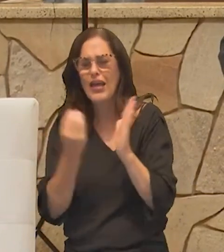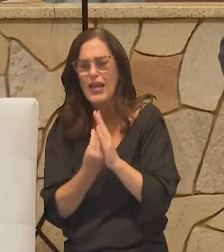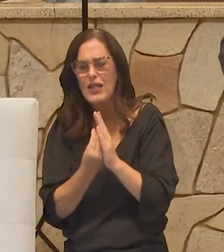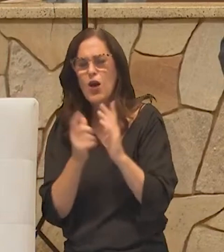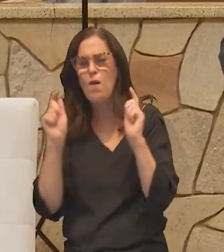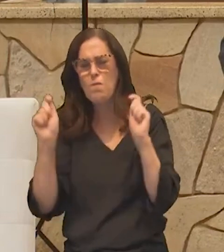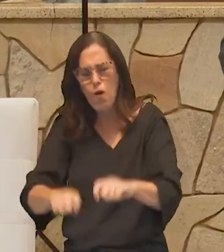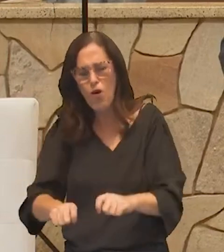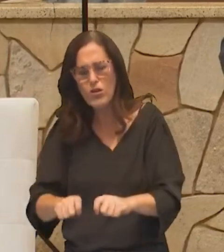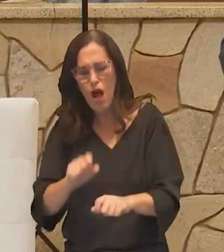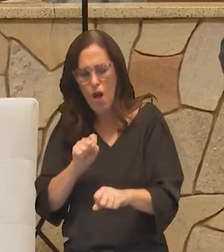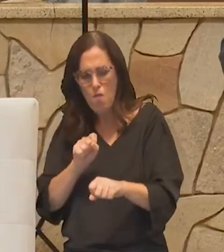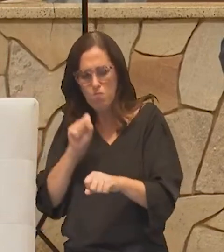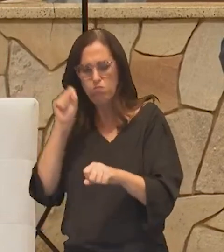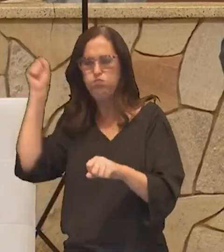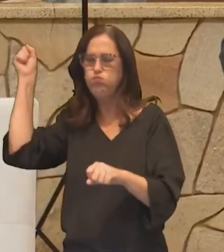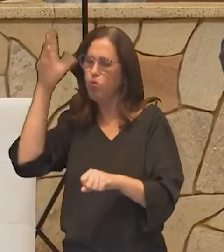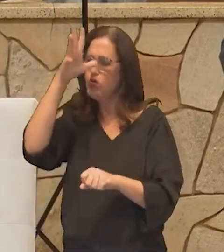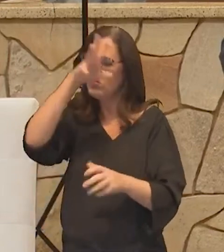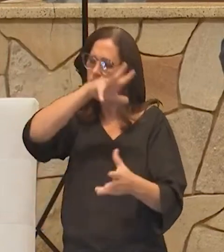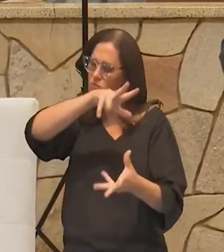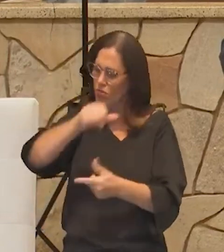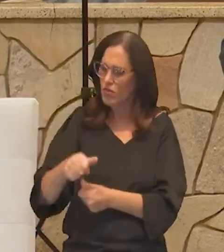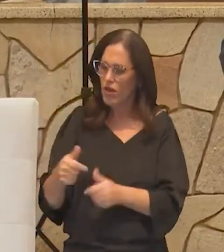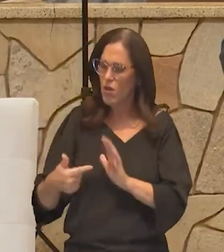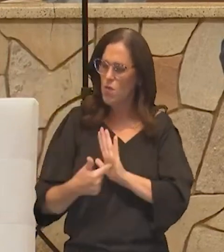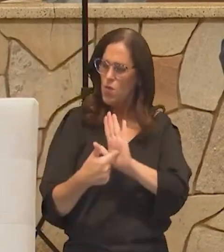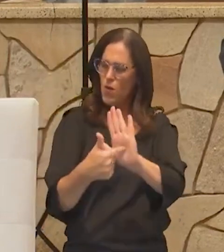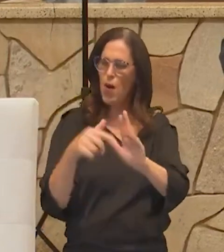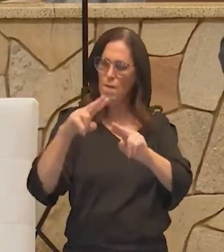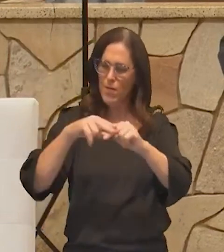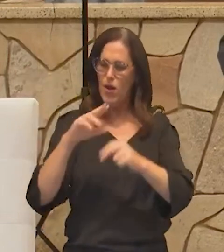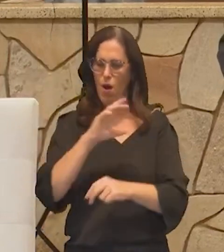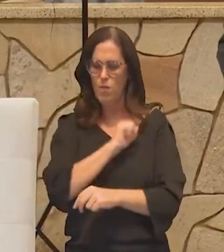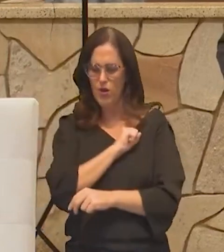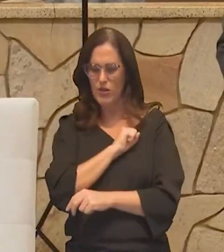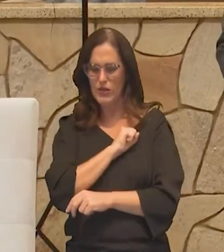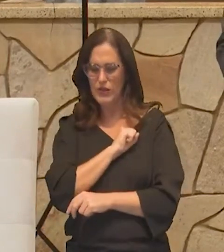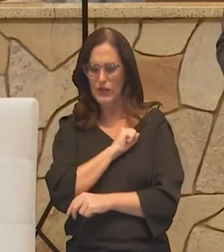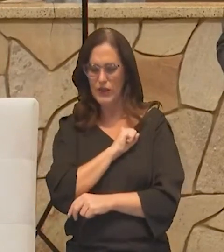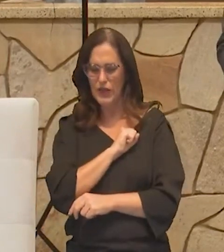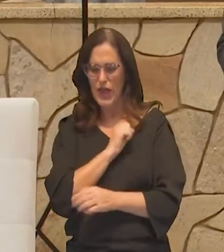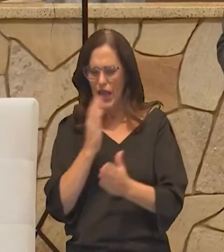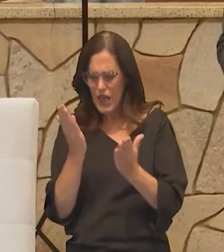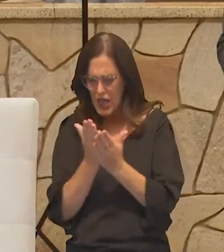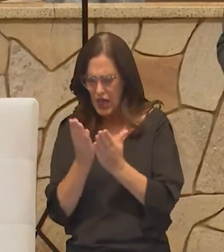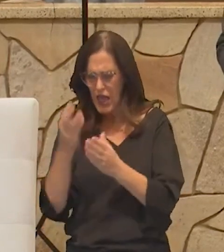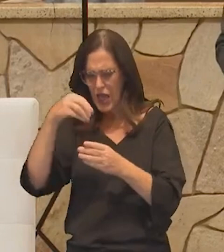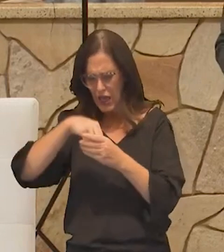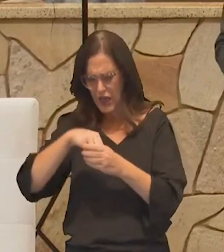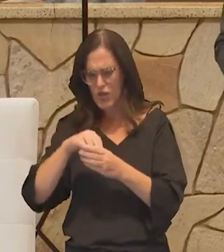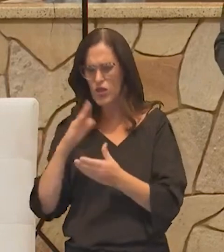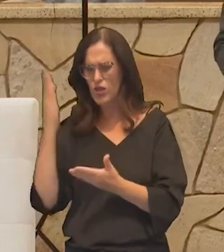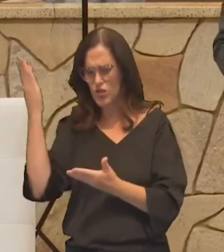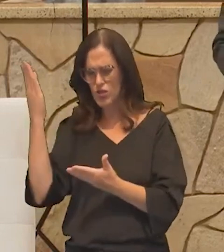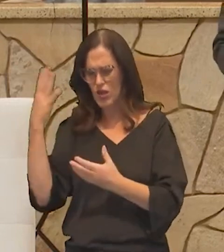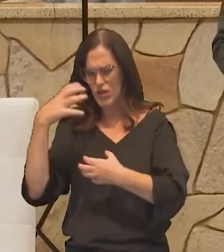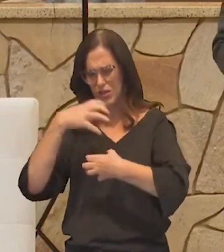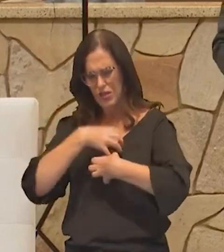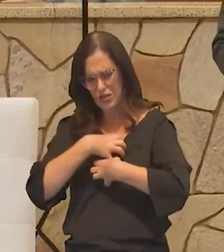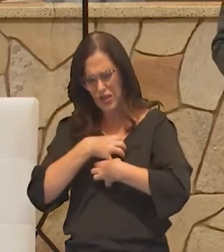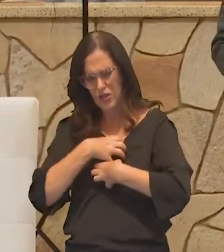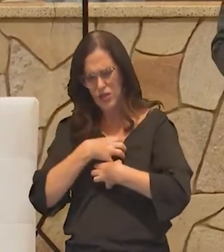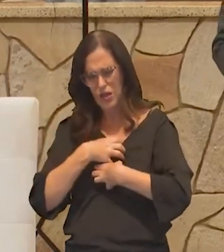ser como luz para o mundo, luz que se manifesta pelo amor que esses crentes em Ti, Deus, sentem por